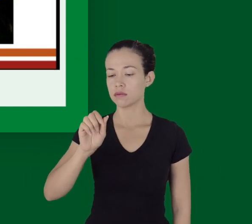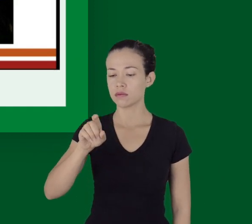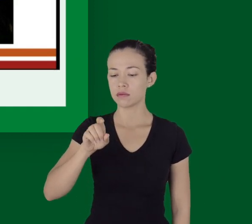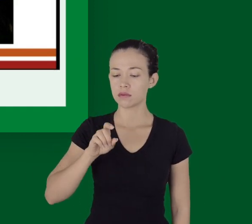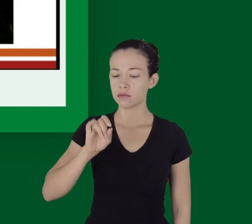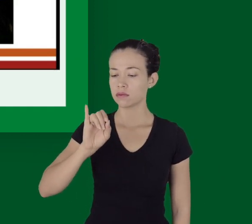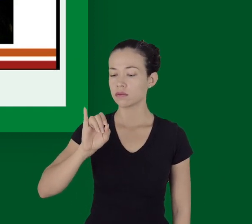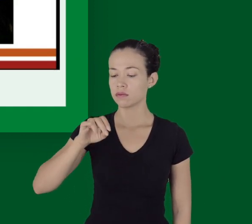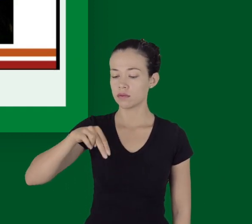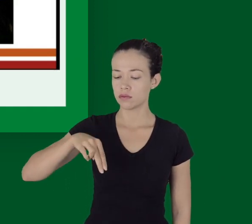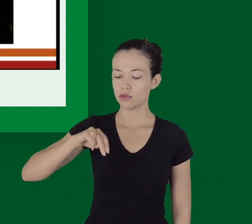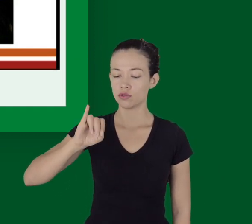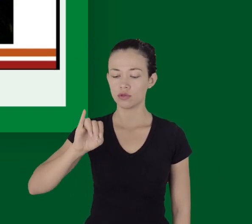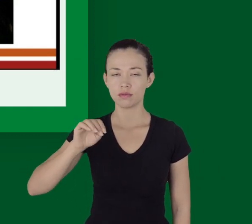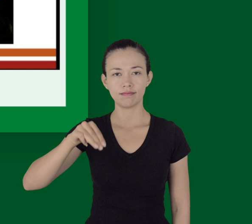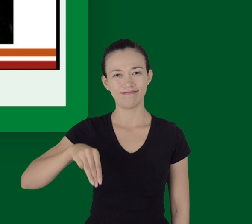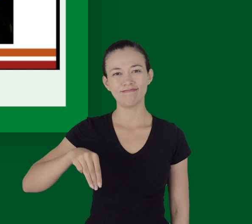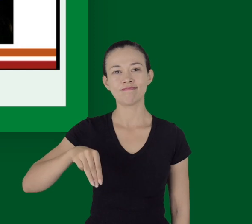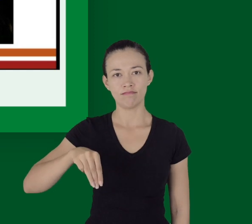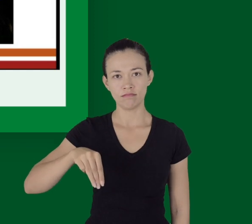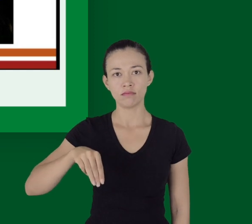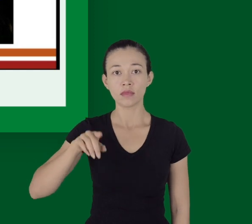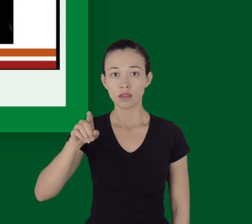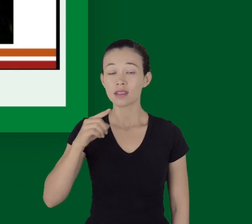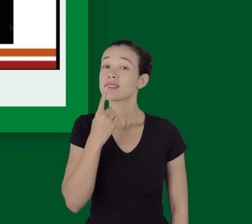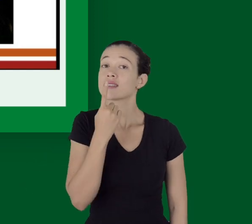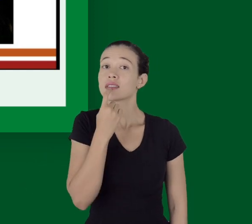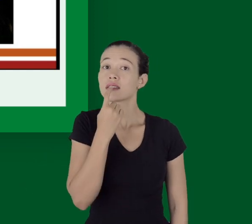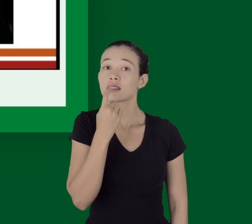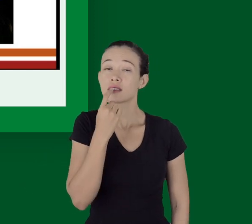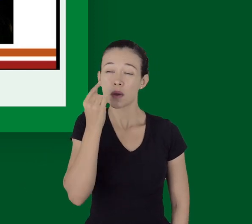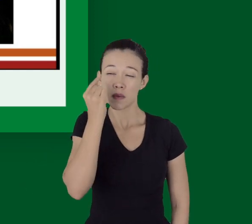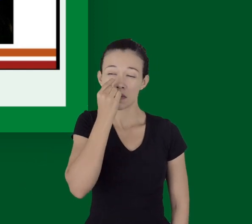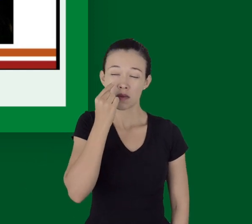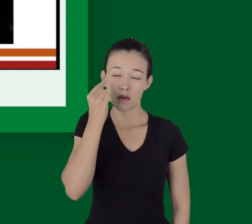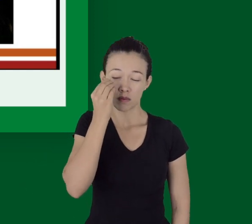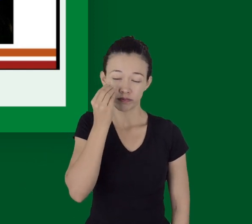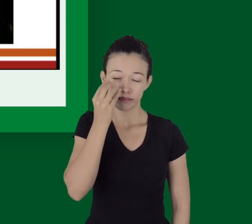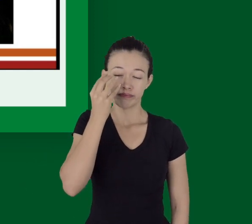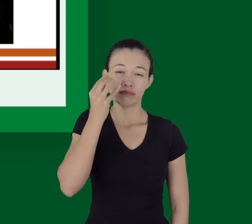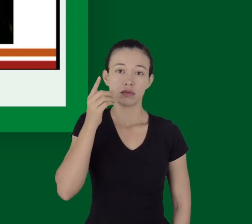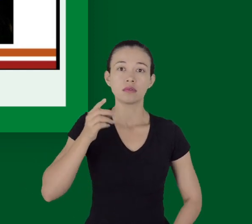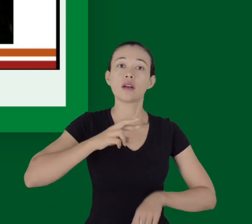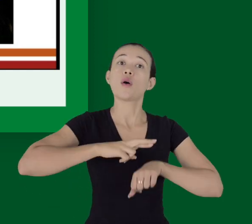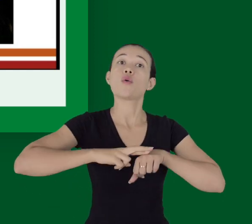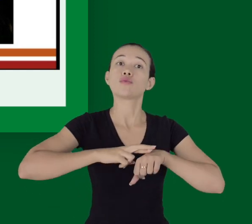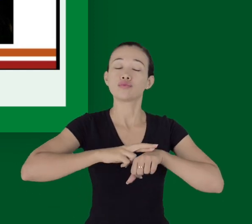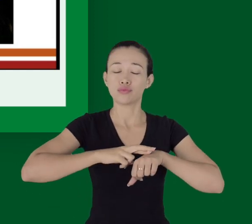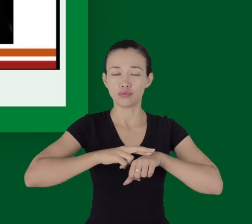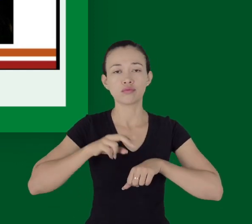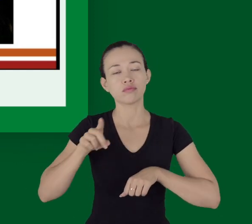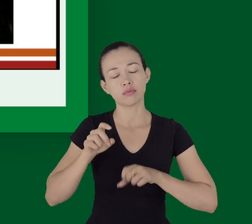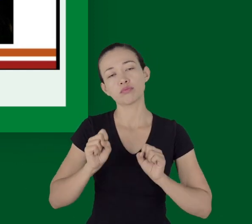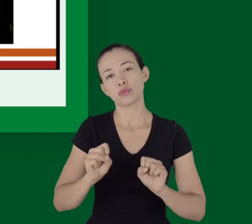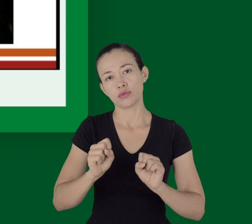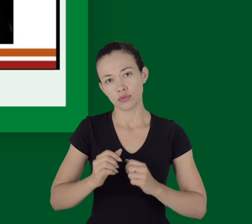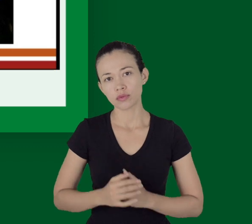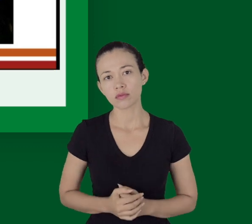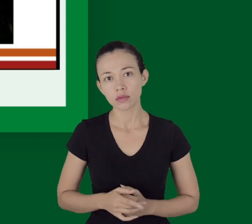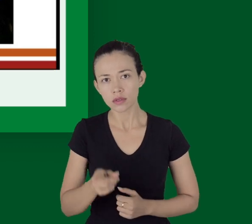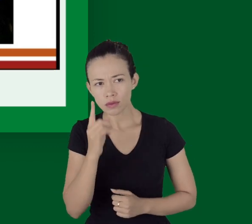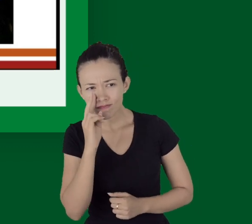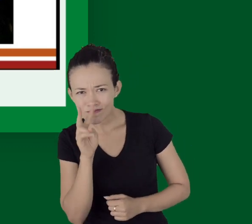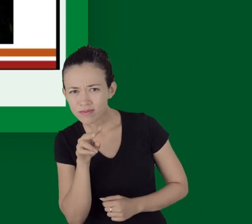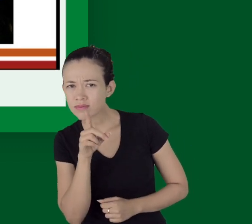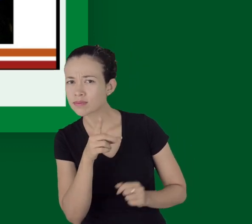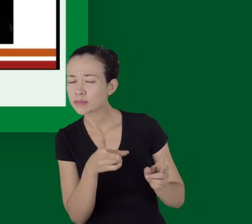pode se acomodar aí, tá? Ele pode se formar. Mas, então, identificou esses sinais, principalmente um pouco mais tardio,